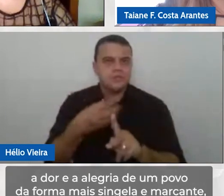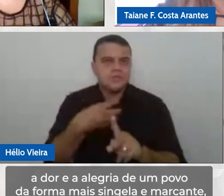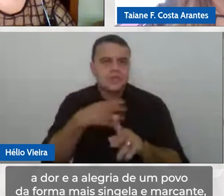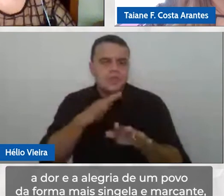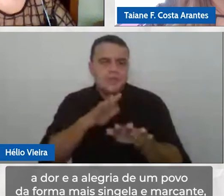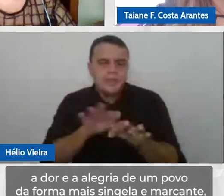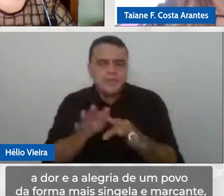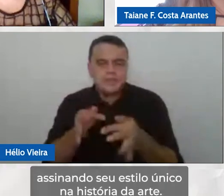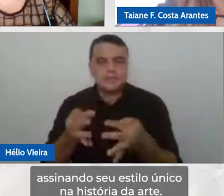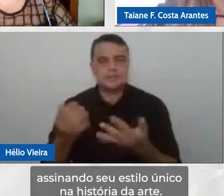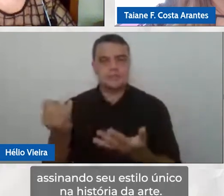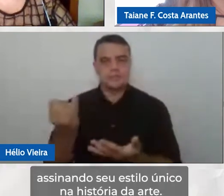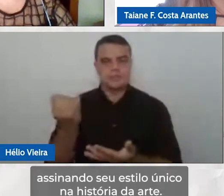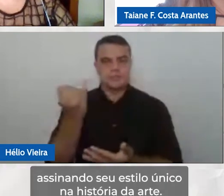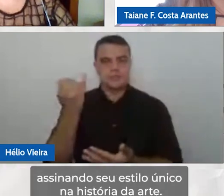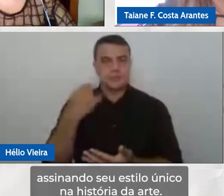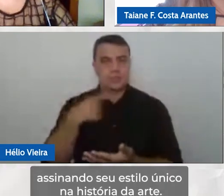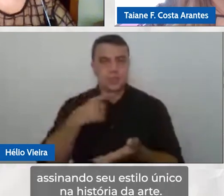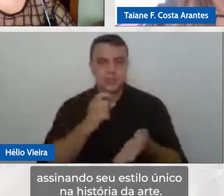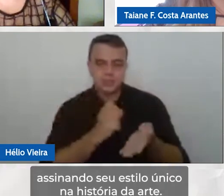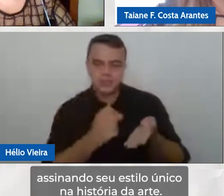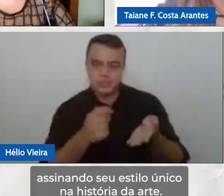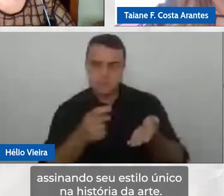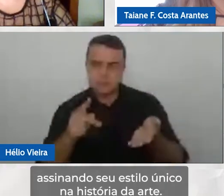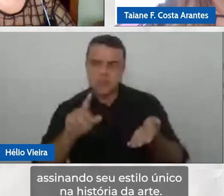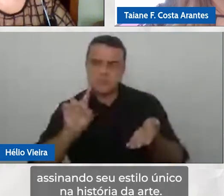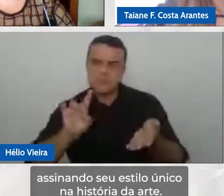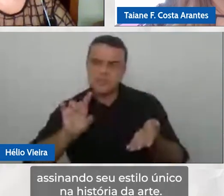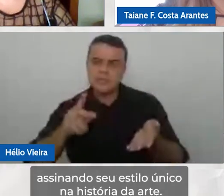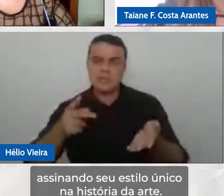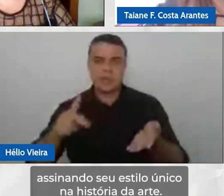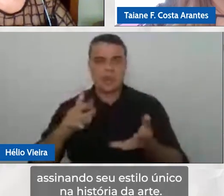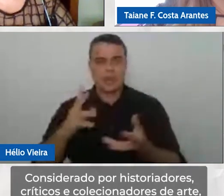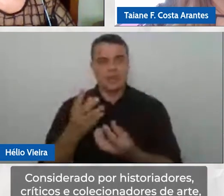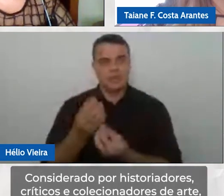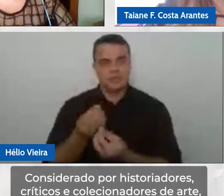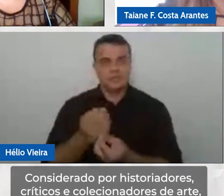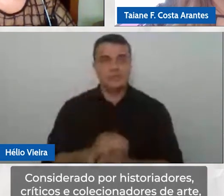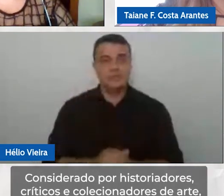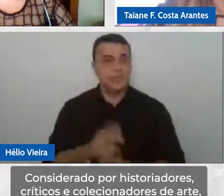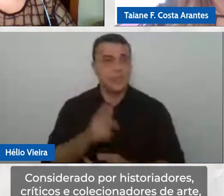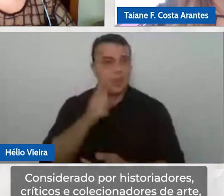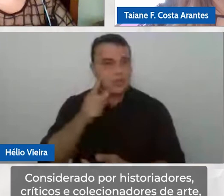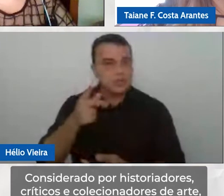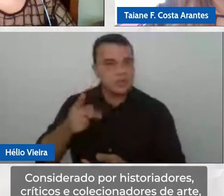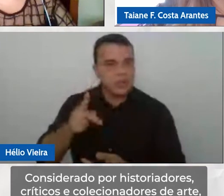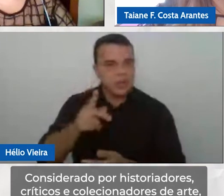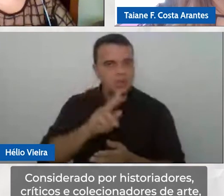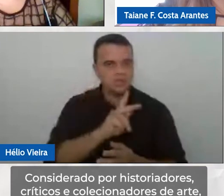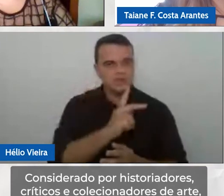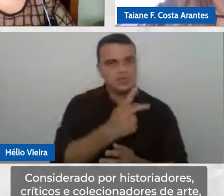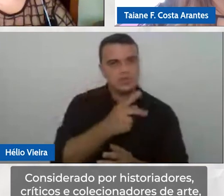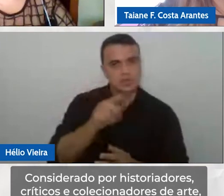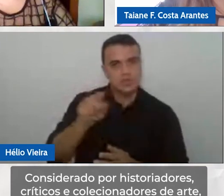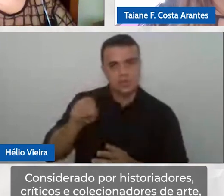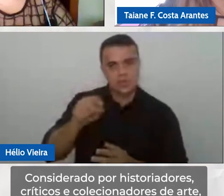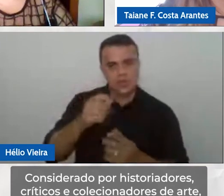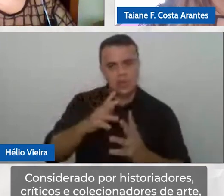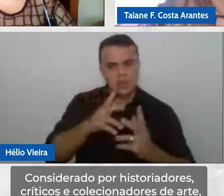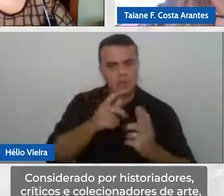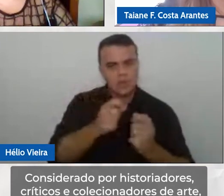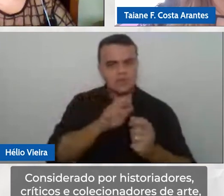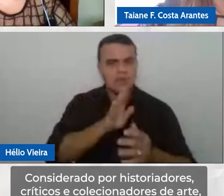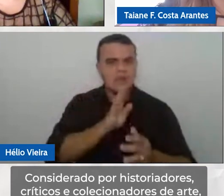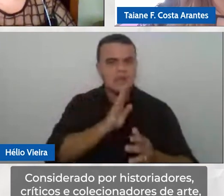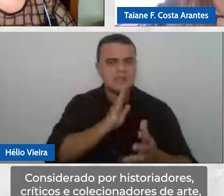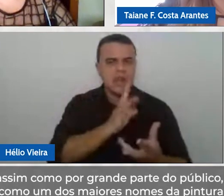e marcante, assinando seu estilo único na história da arte. Considerado por historiadores, críticos e